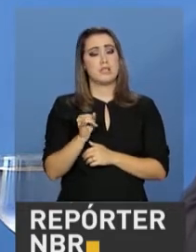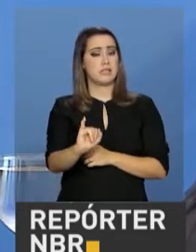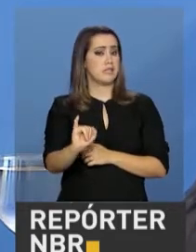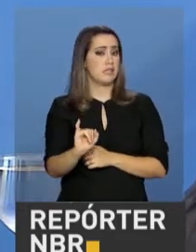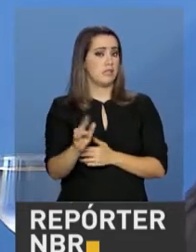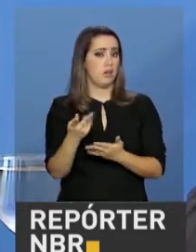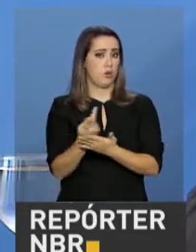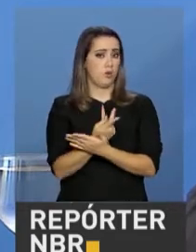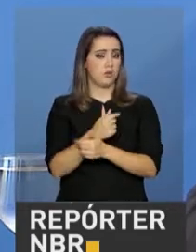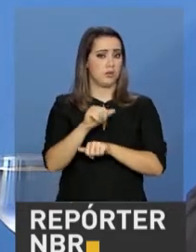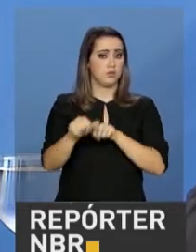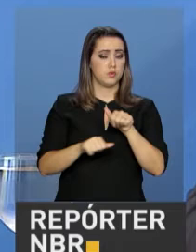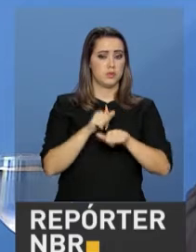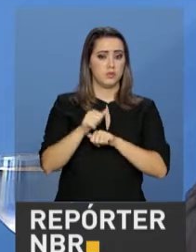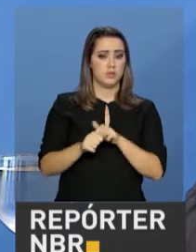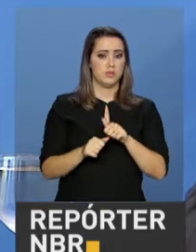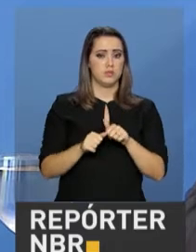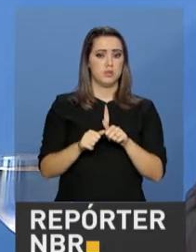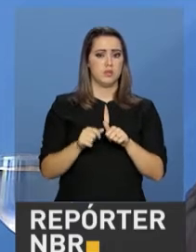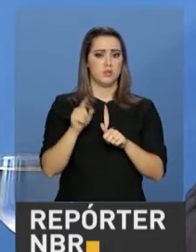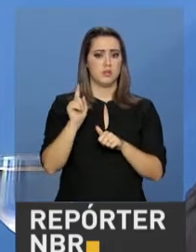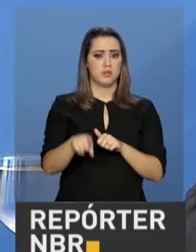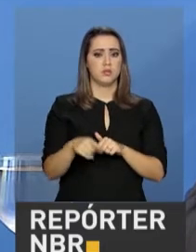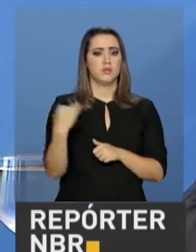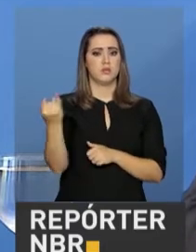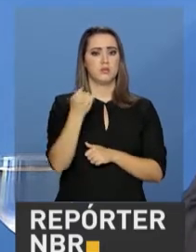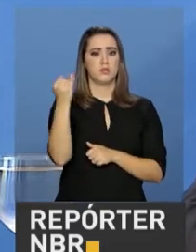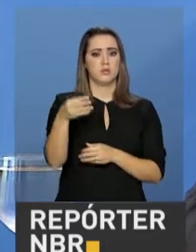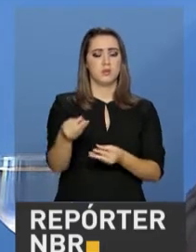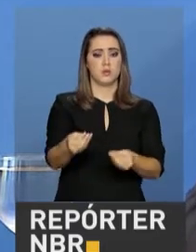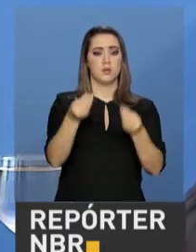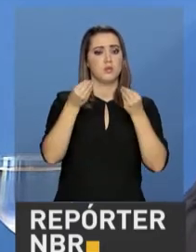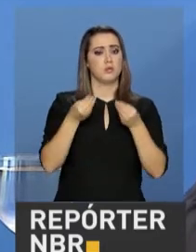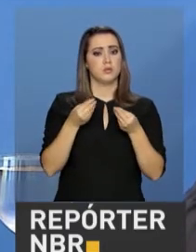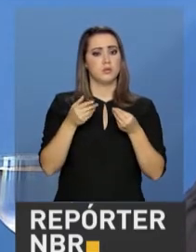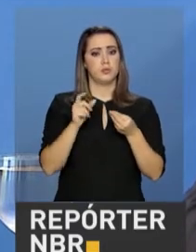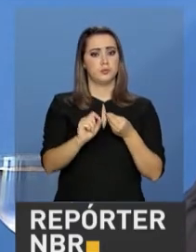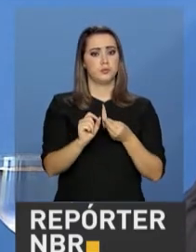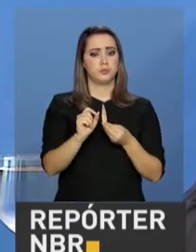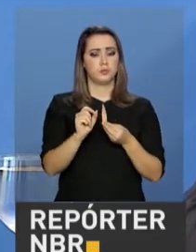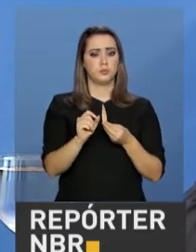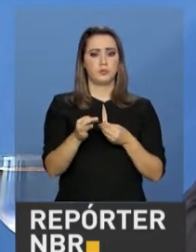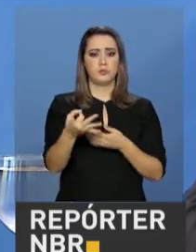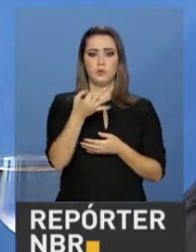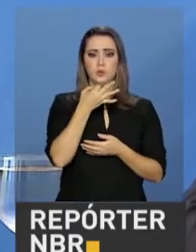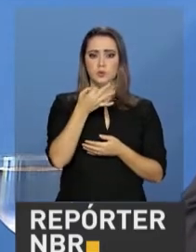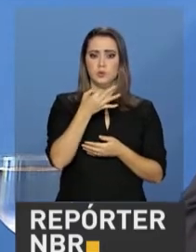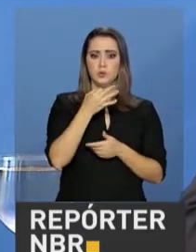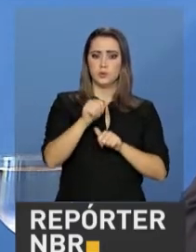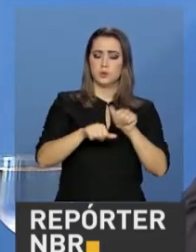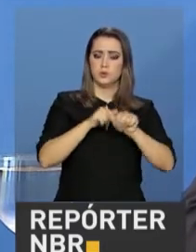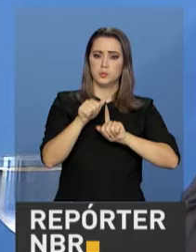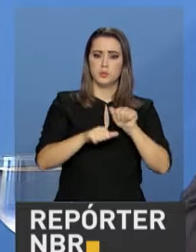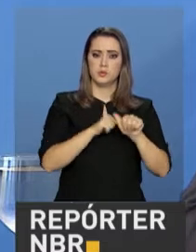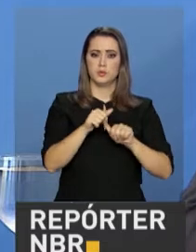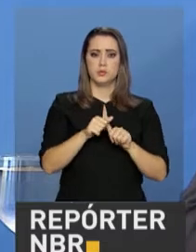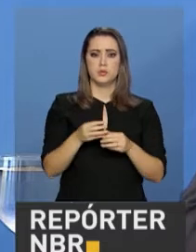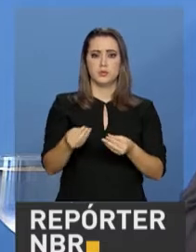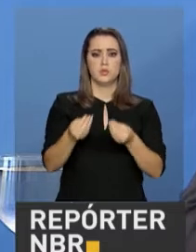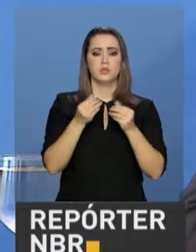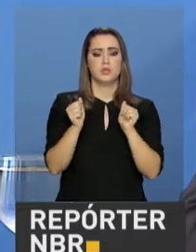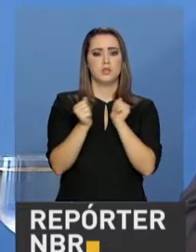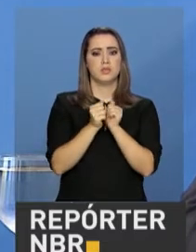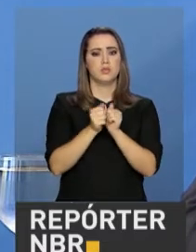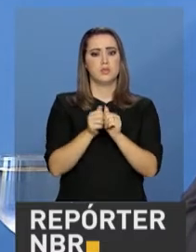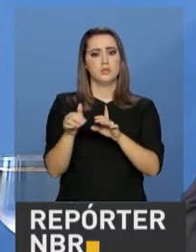é importante é que aqueles que nos trazem sugestões de modificação tragam